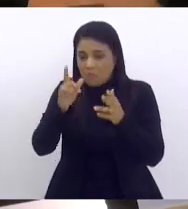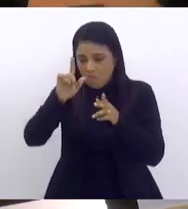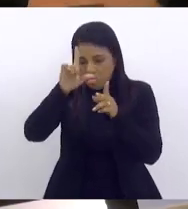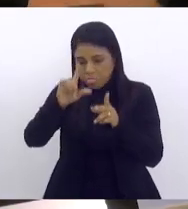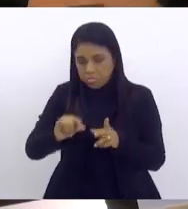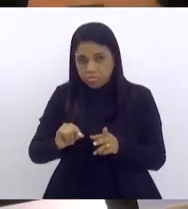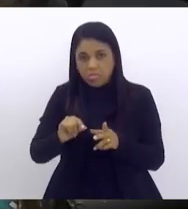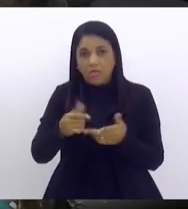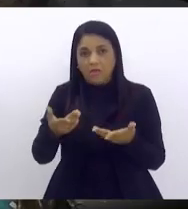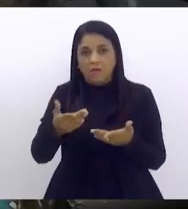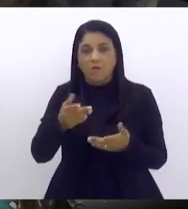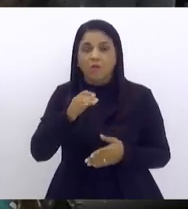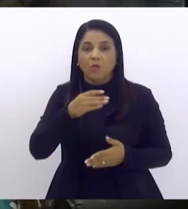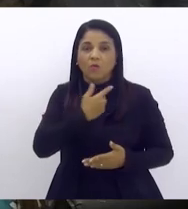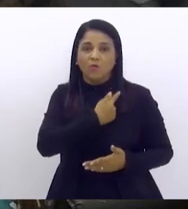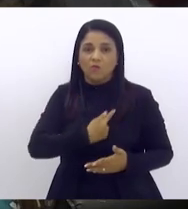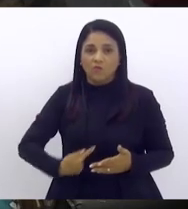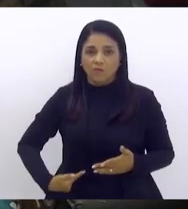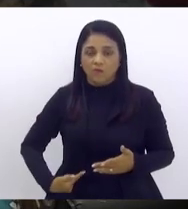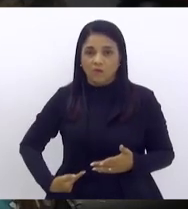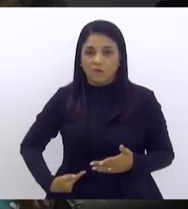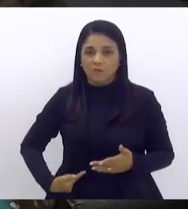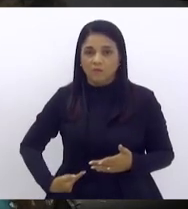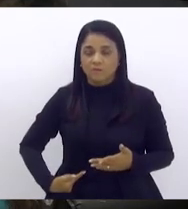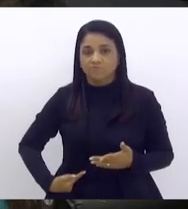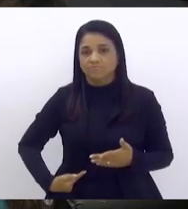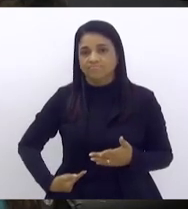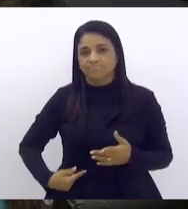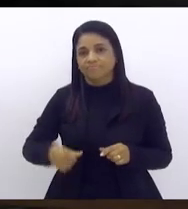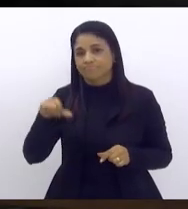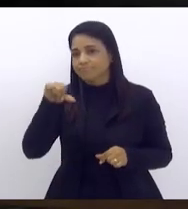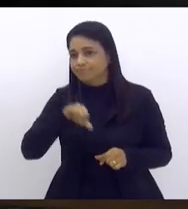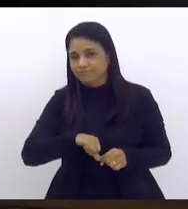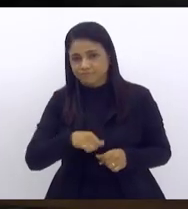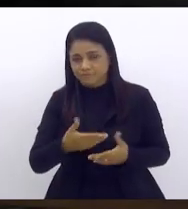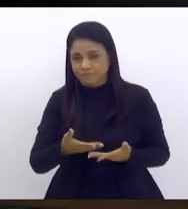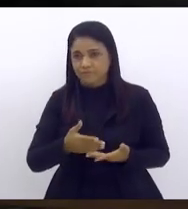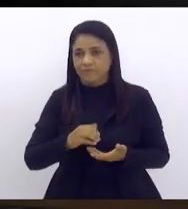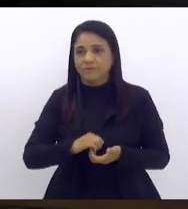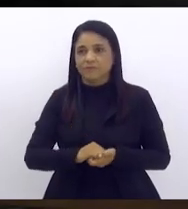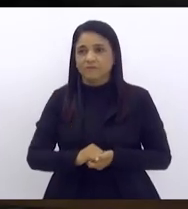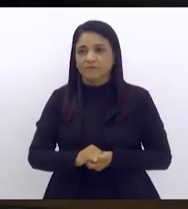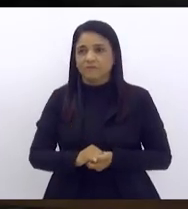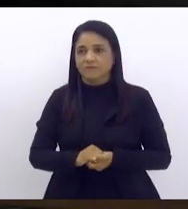dona de casa, não. Então, eu quero assim dizer para vocês